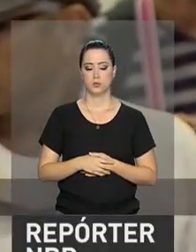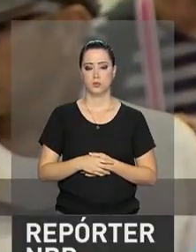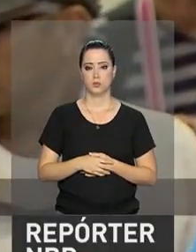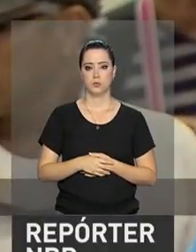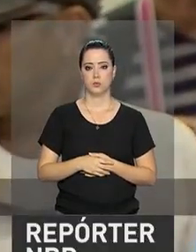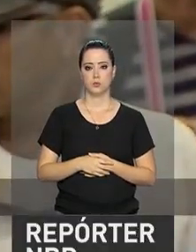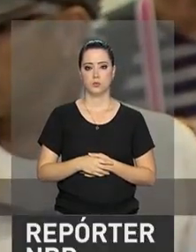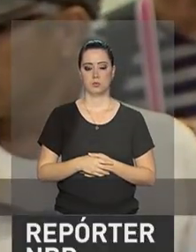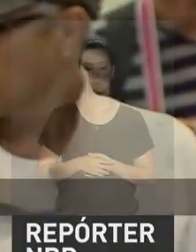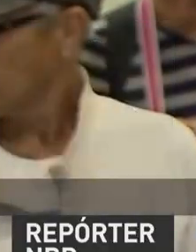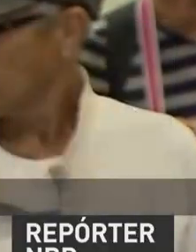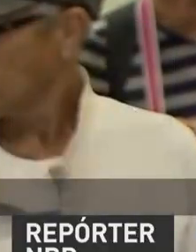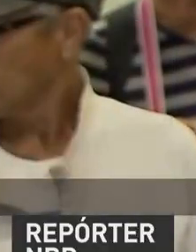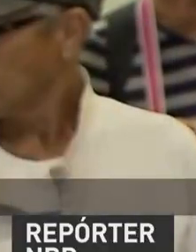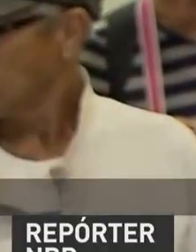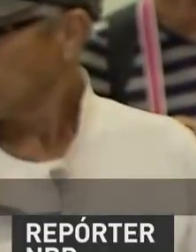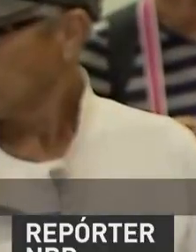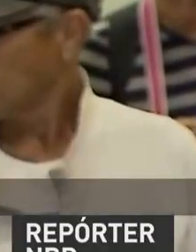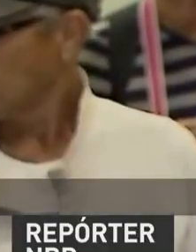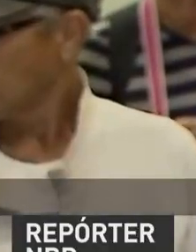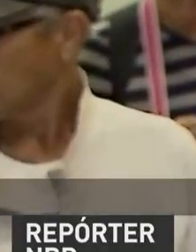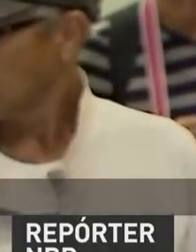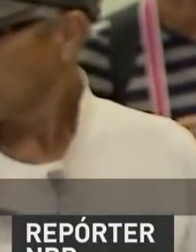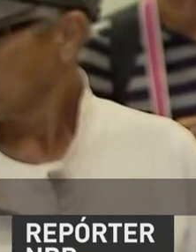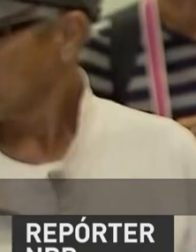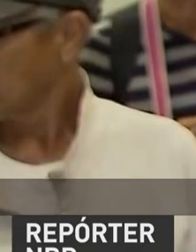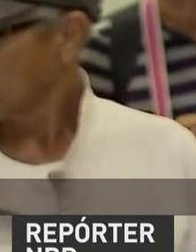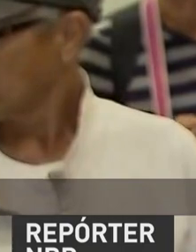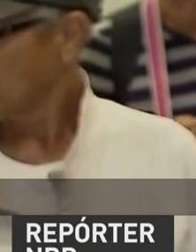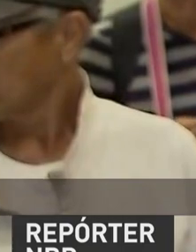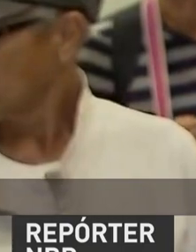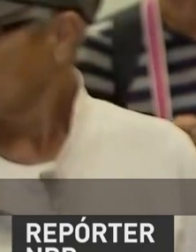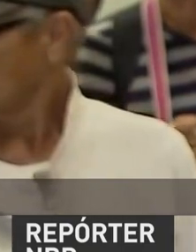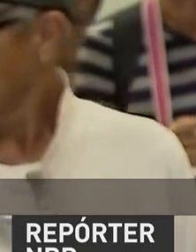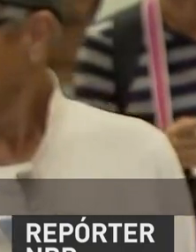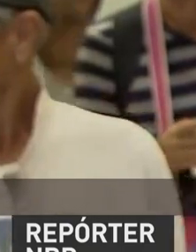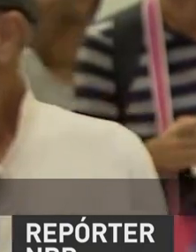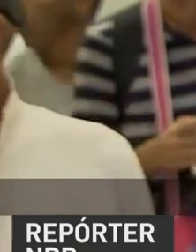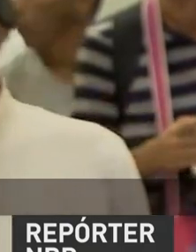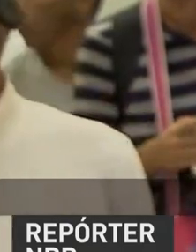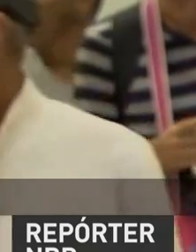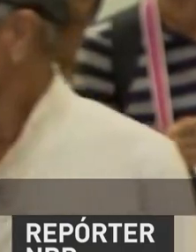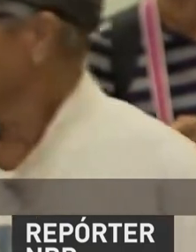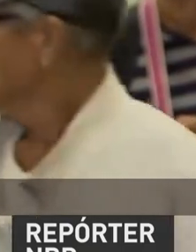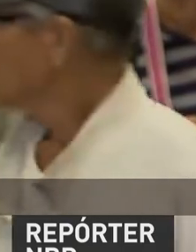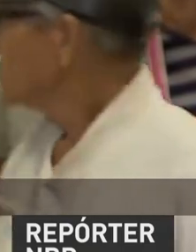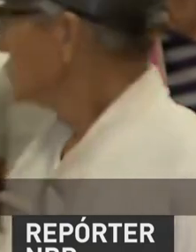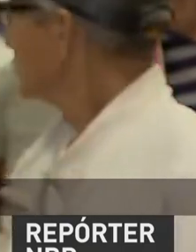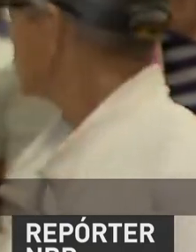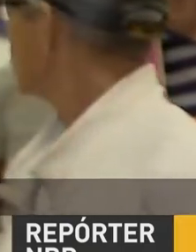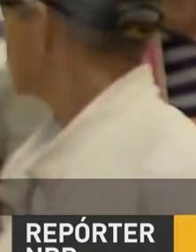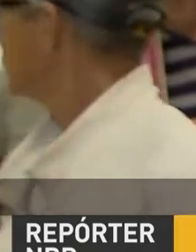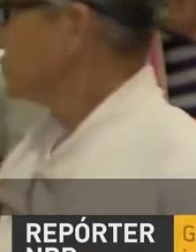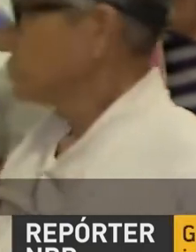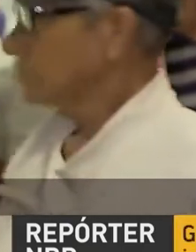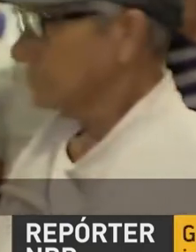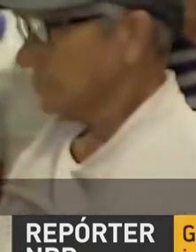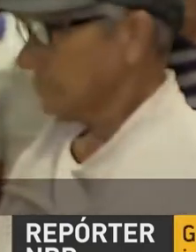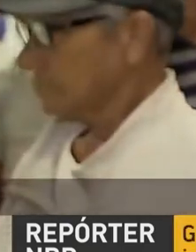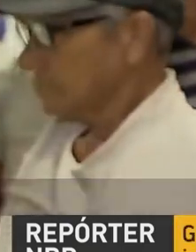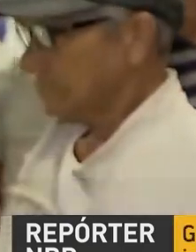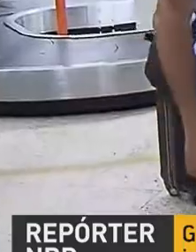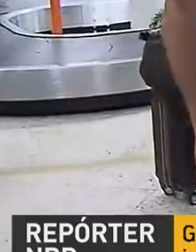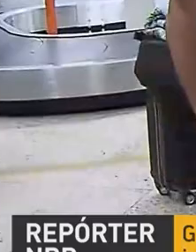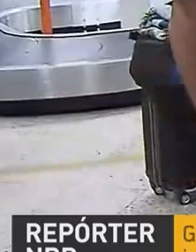lhe dije, ter a meus filhos aqui, ter segurança, ter direitos humanos e garantias, que é o principal em ser humano a